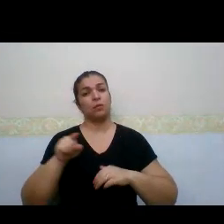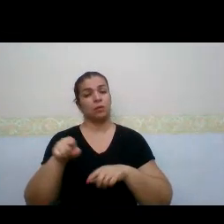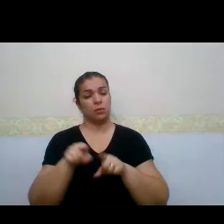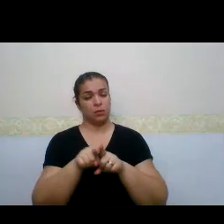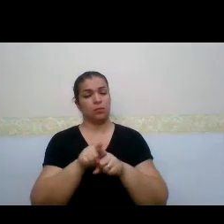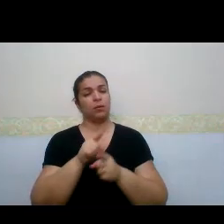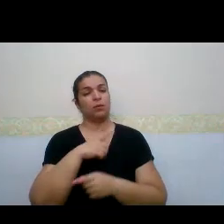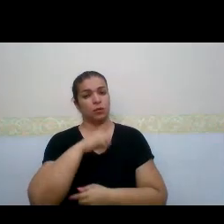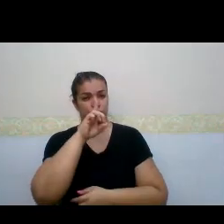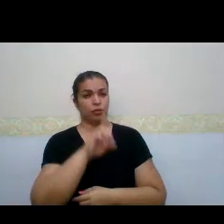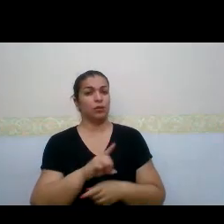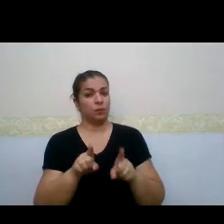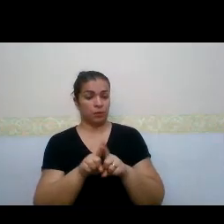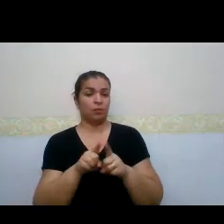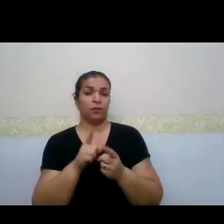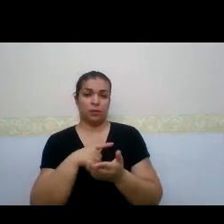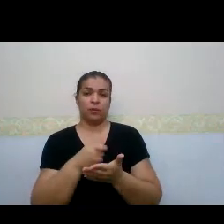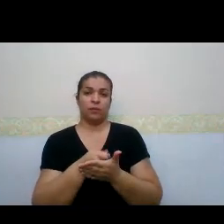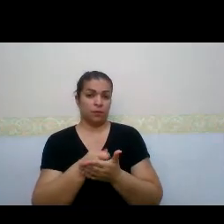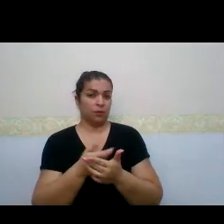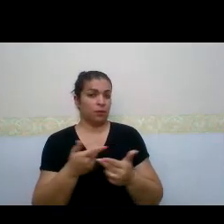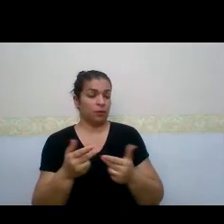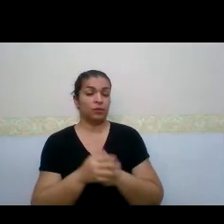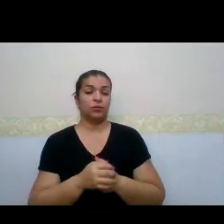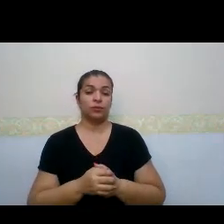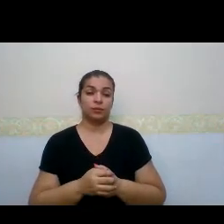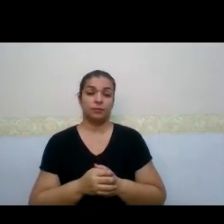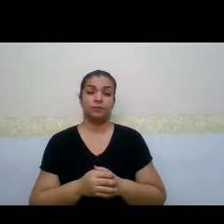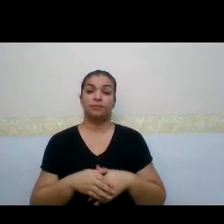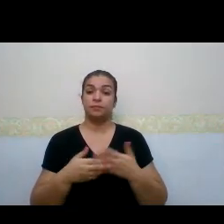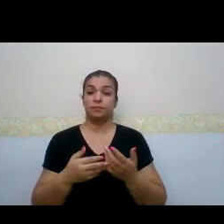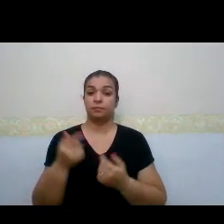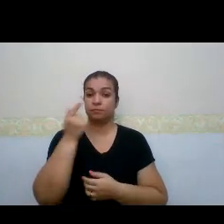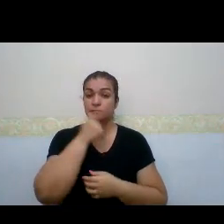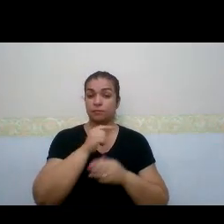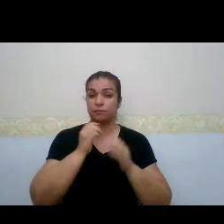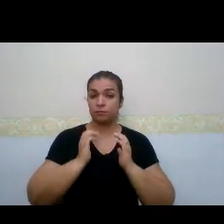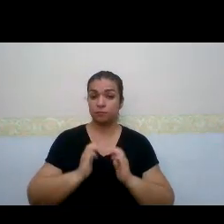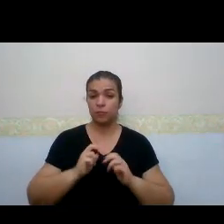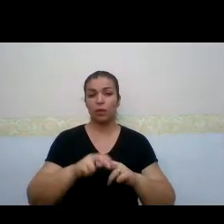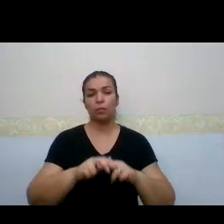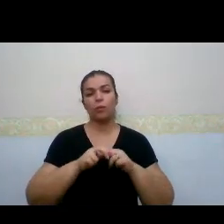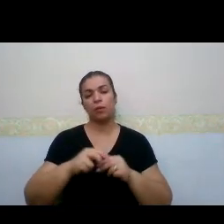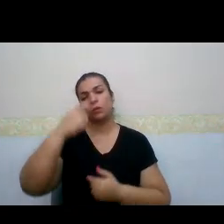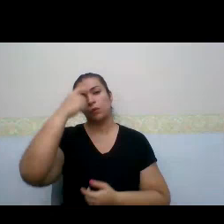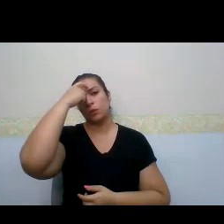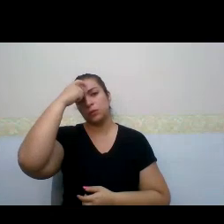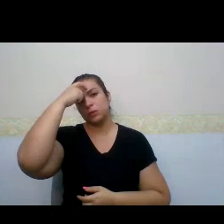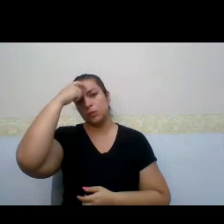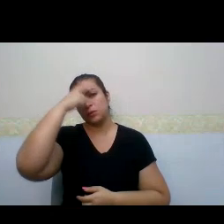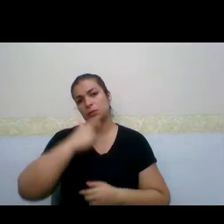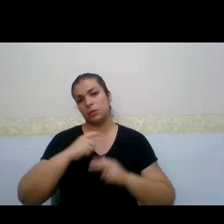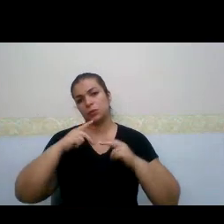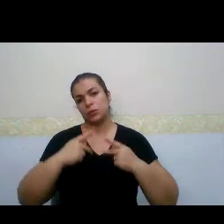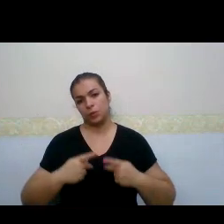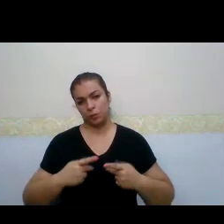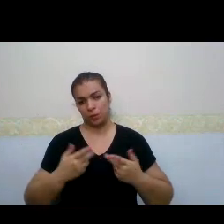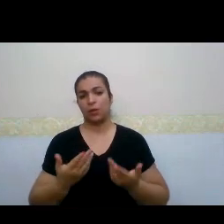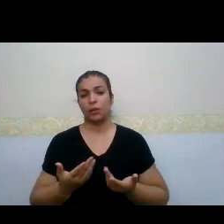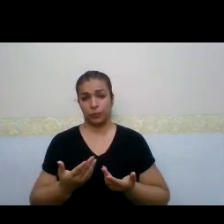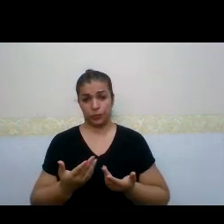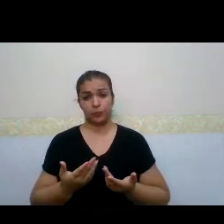também. A conquista da cidadania passa pela conscientização do ser humano. E o ser humano toma consciência de